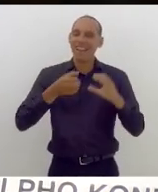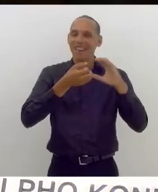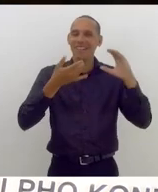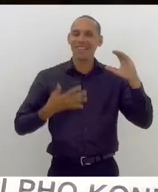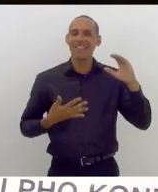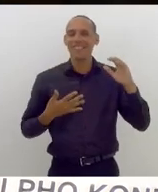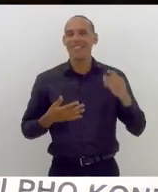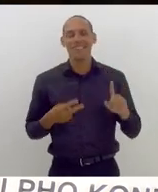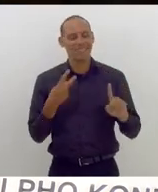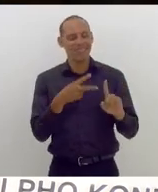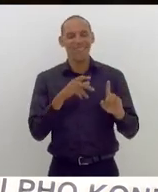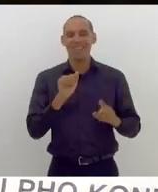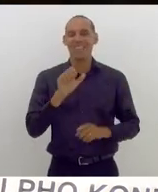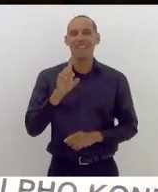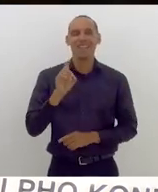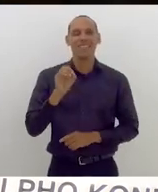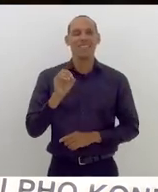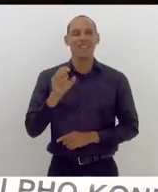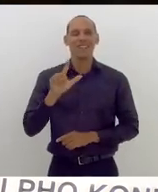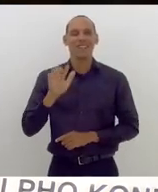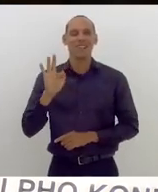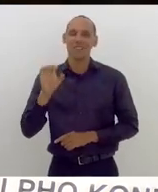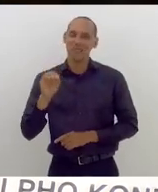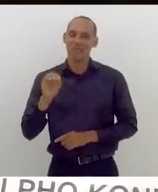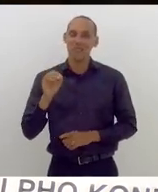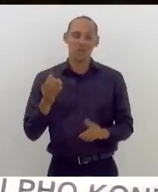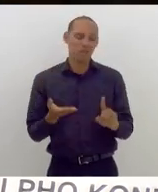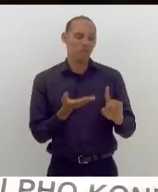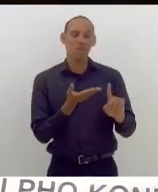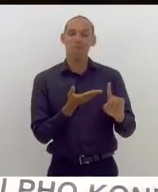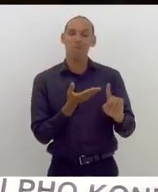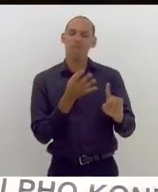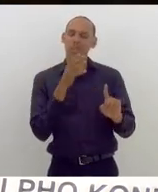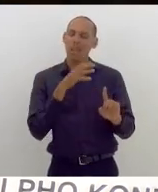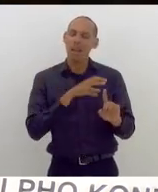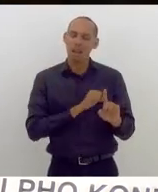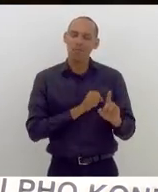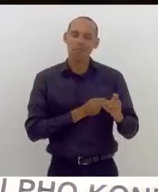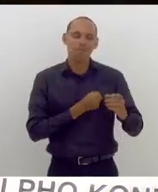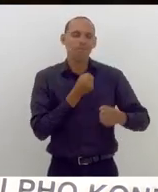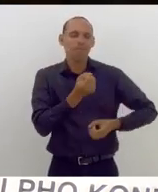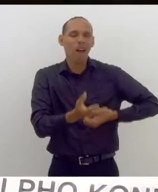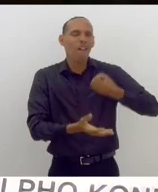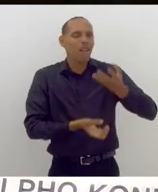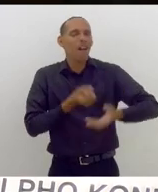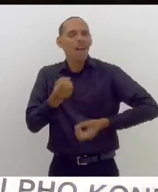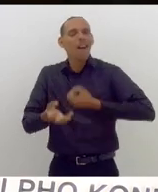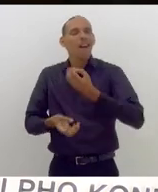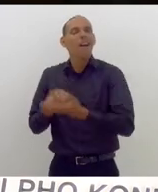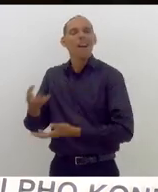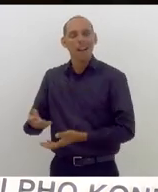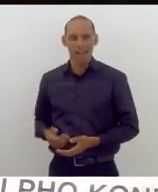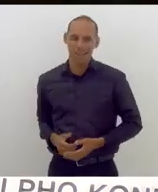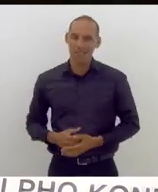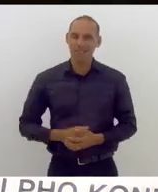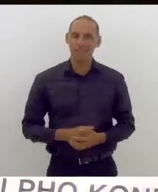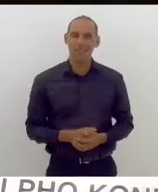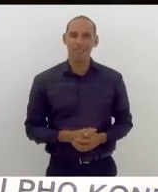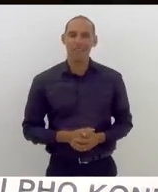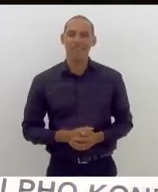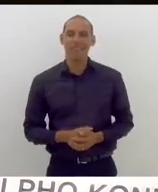do Adolfo. Ele é um ser generoso. Generoso, não